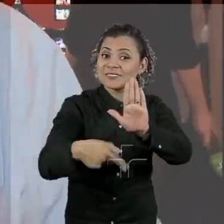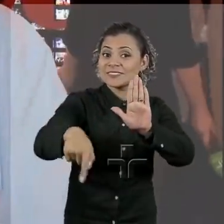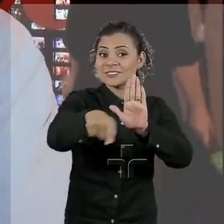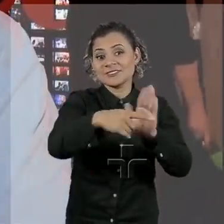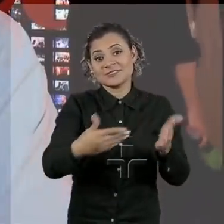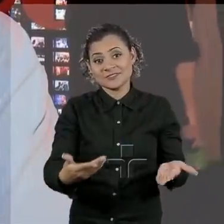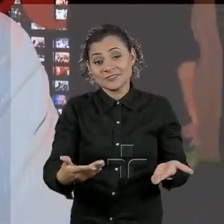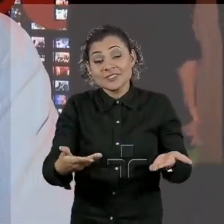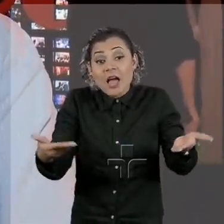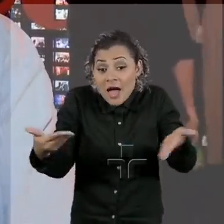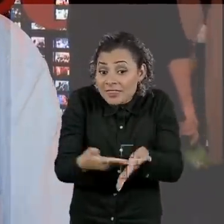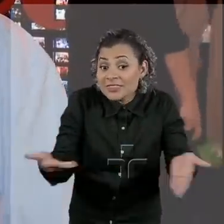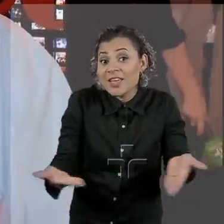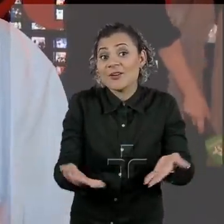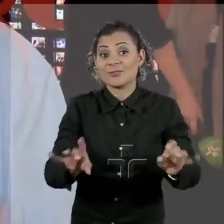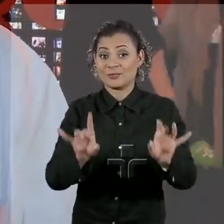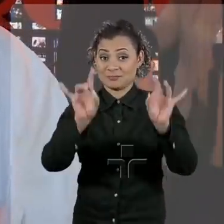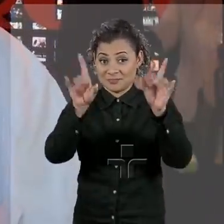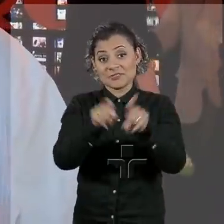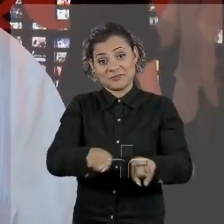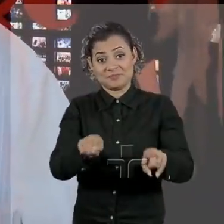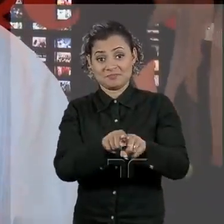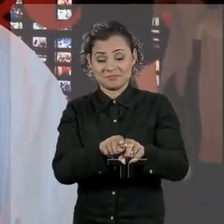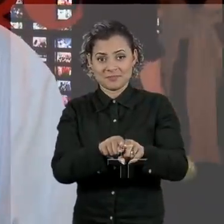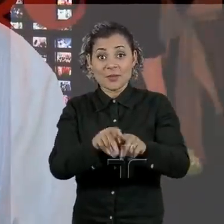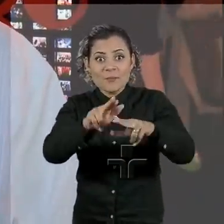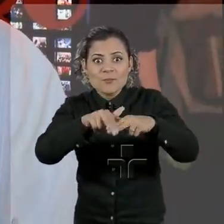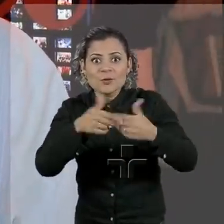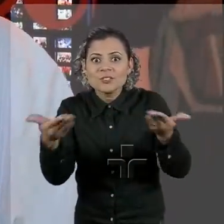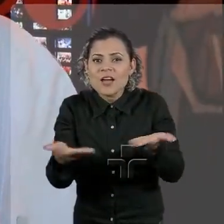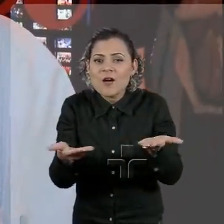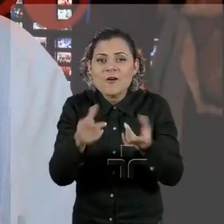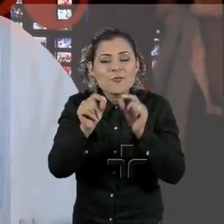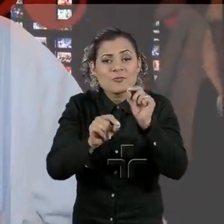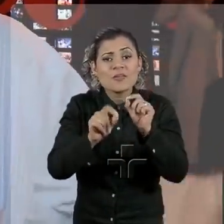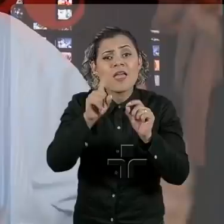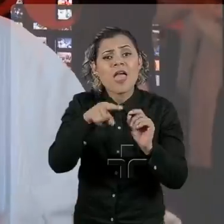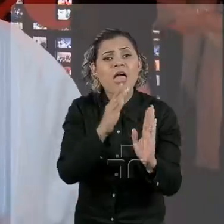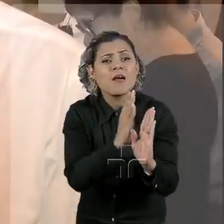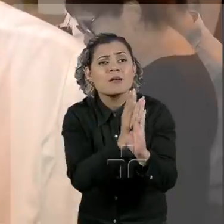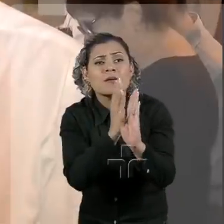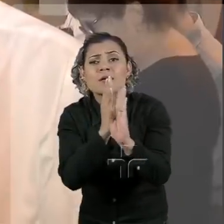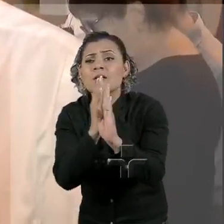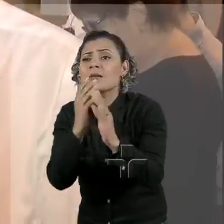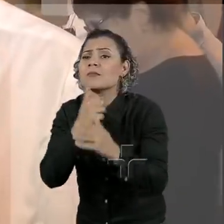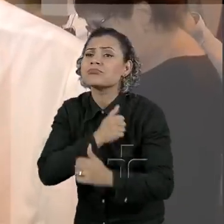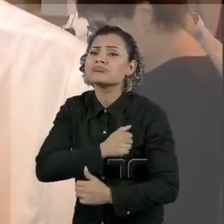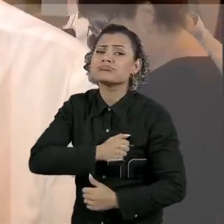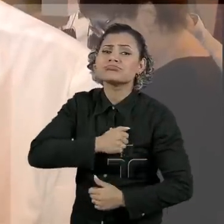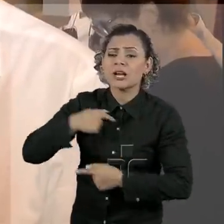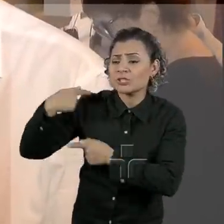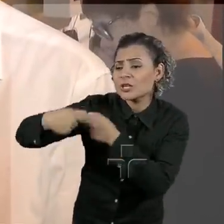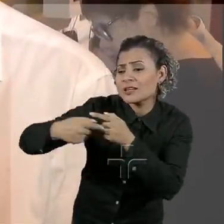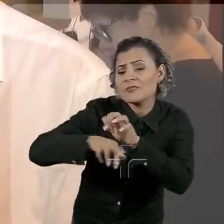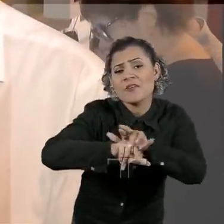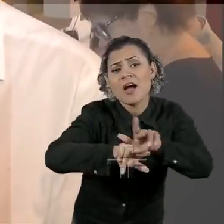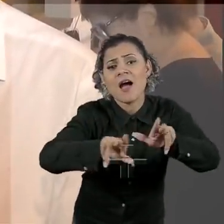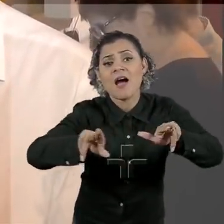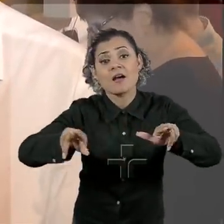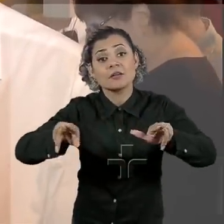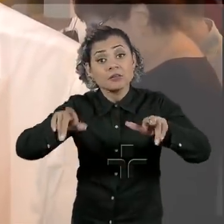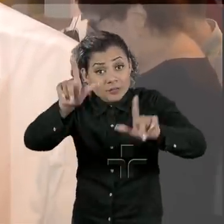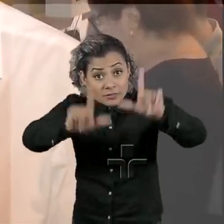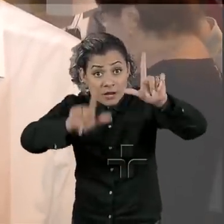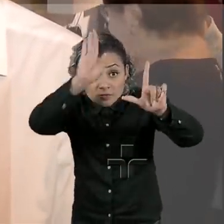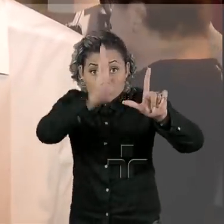né? E proporciona até hoje. Então, o encontro aqui é um encontro de gerações. O que é possível fazer em televisão